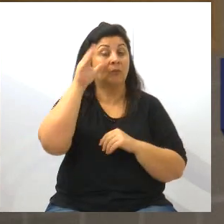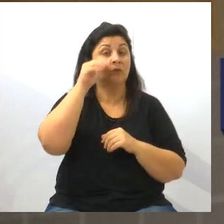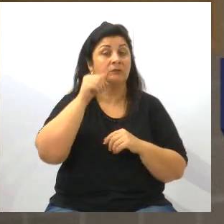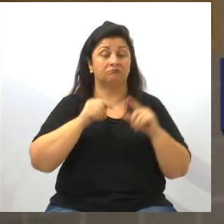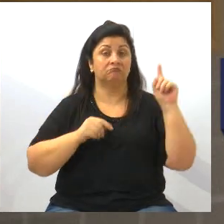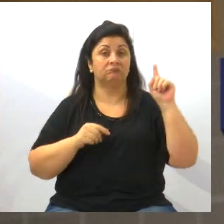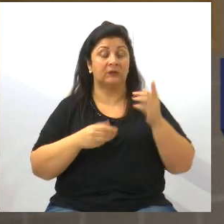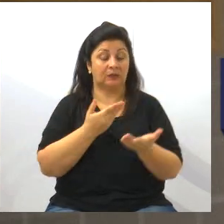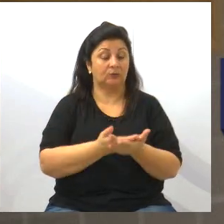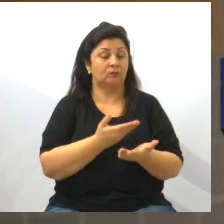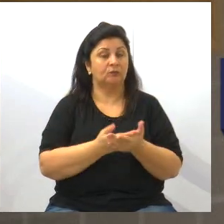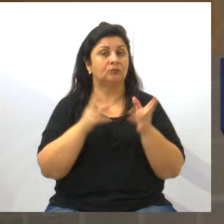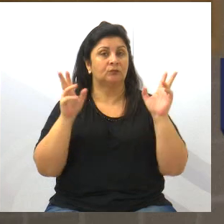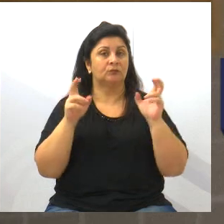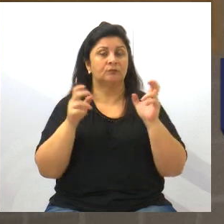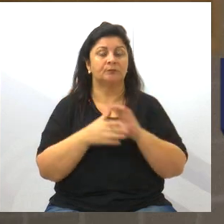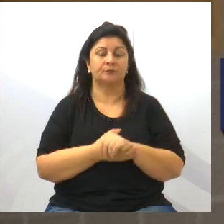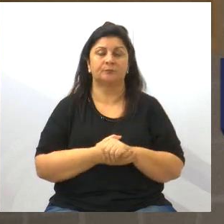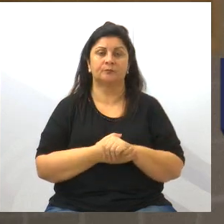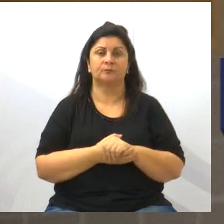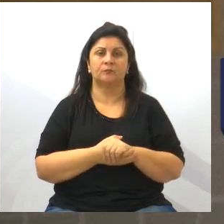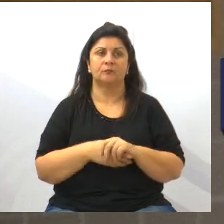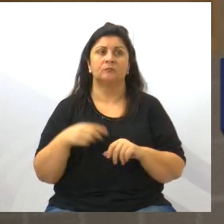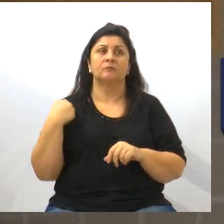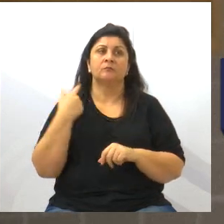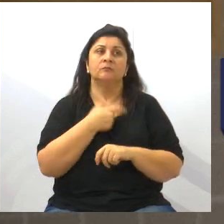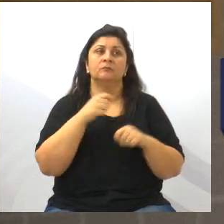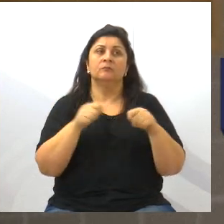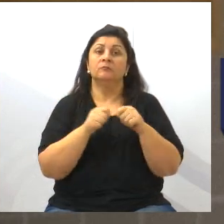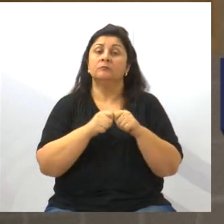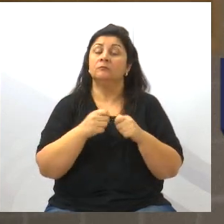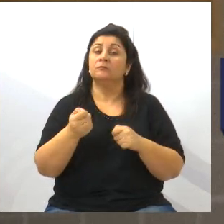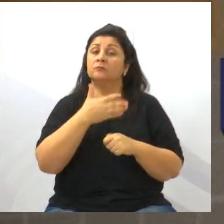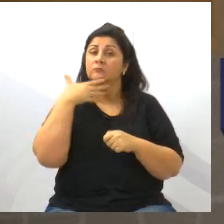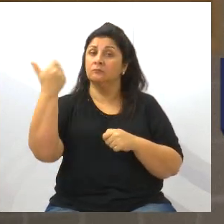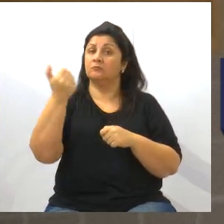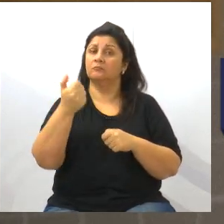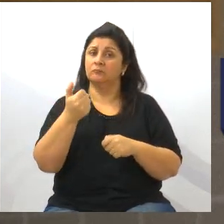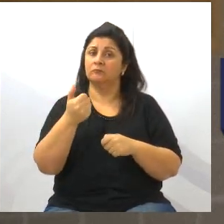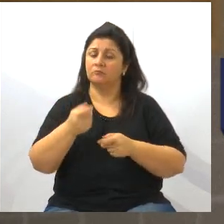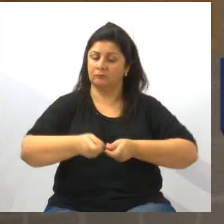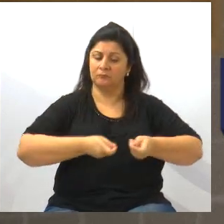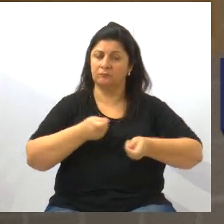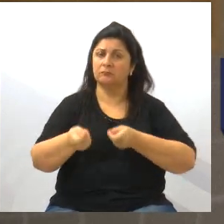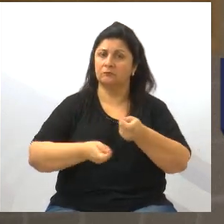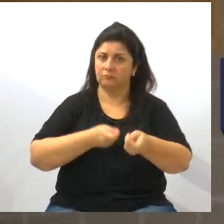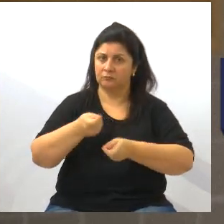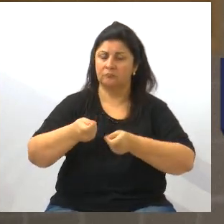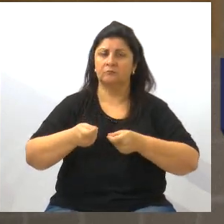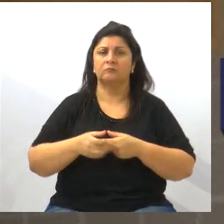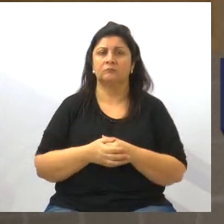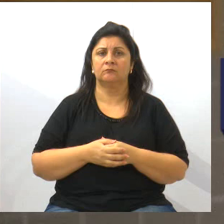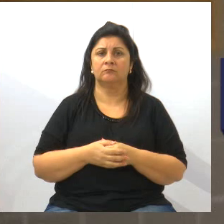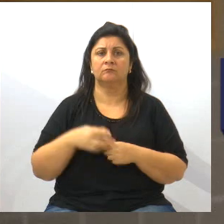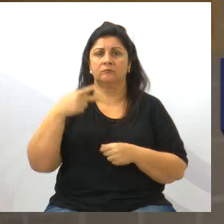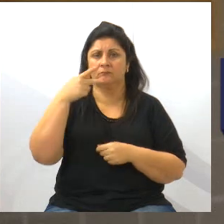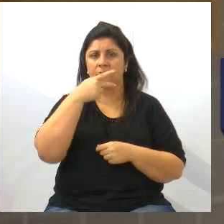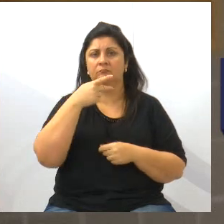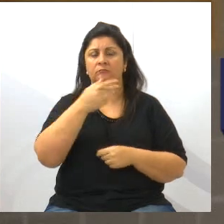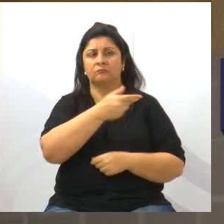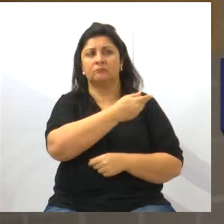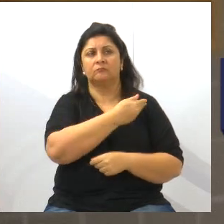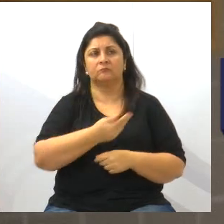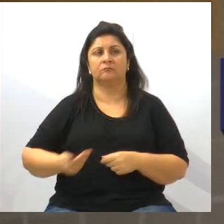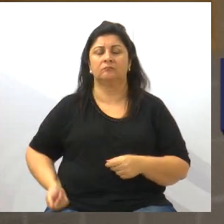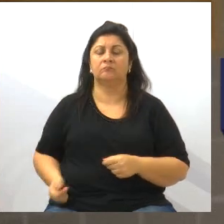né, e para que a gente possa melhorar a gestão das políticas públicas, né? Os conselhos,